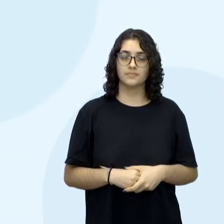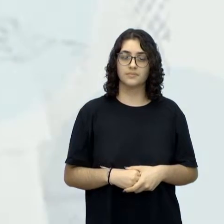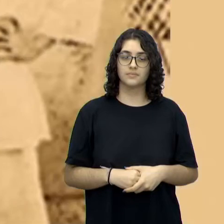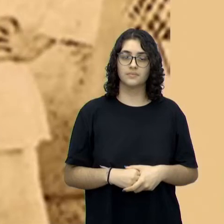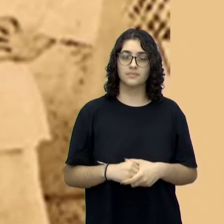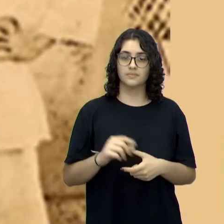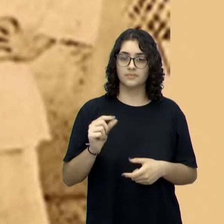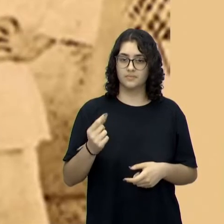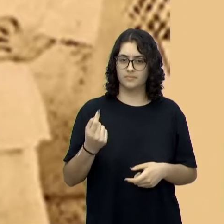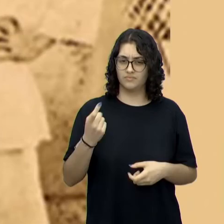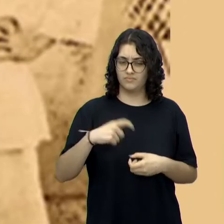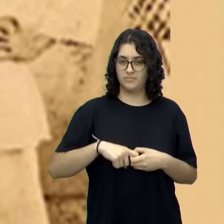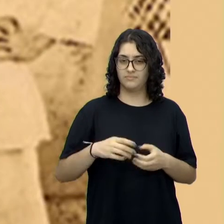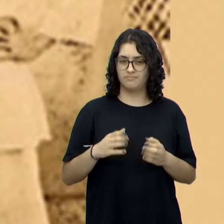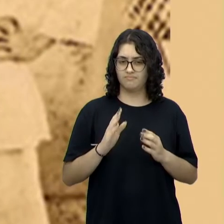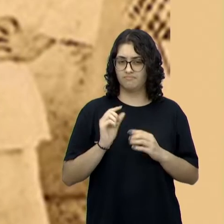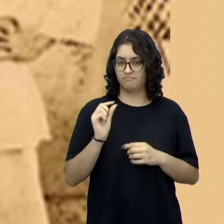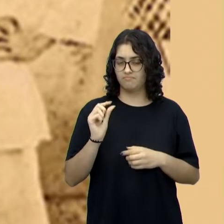mim um pouquinho.